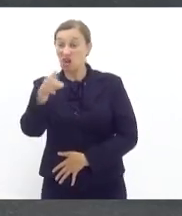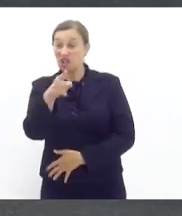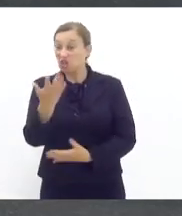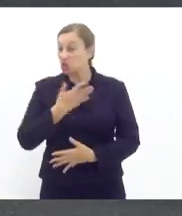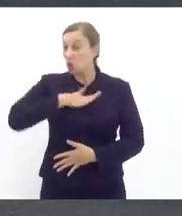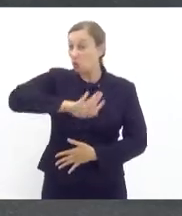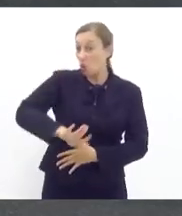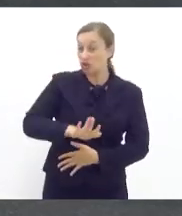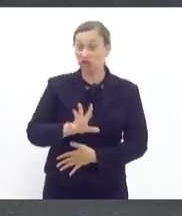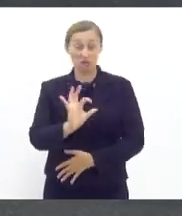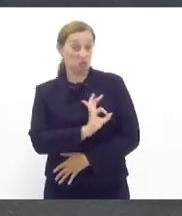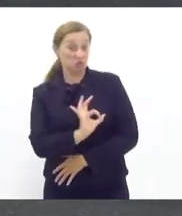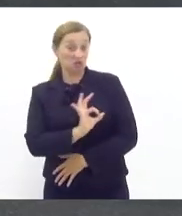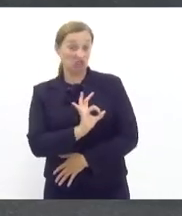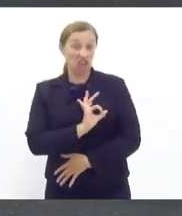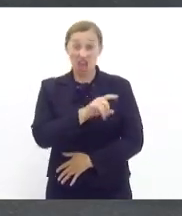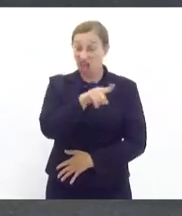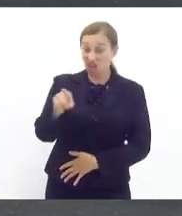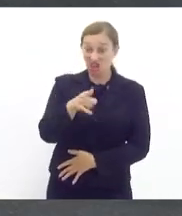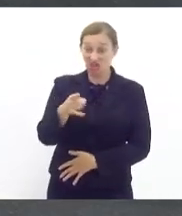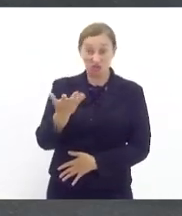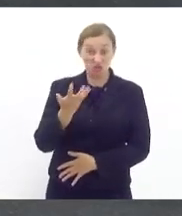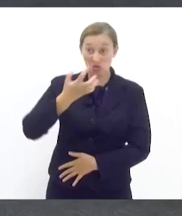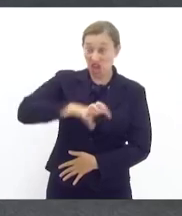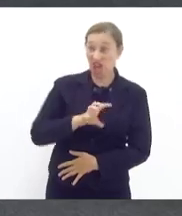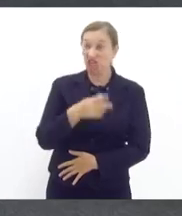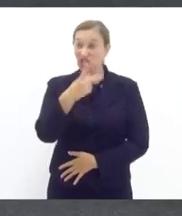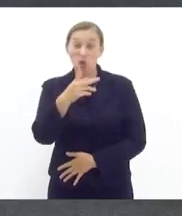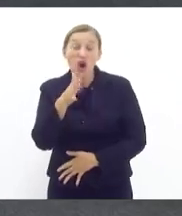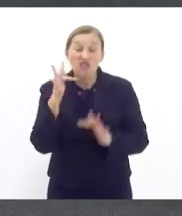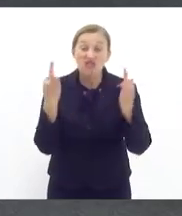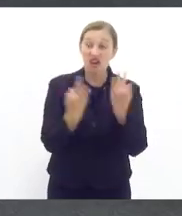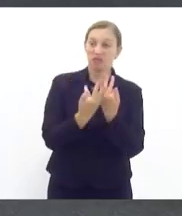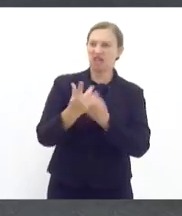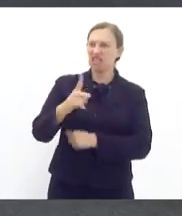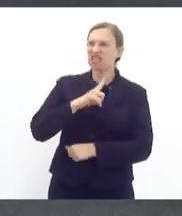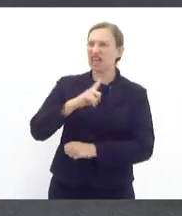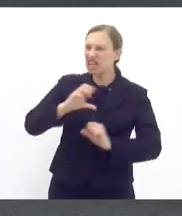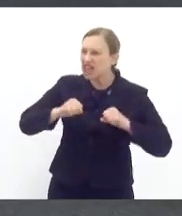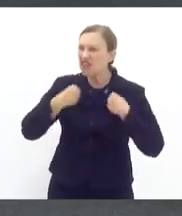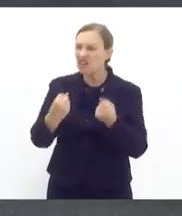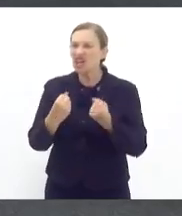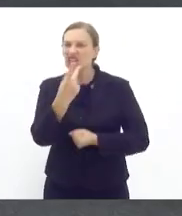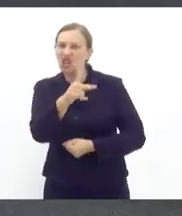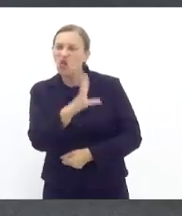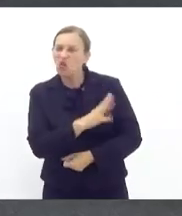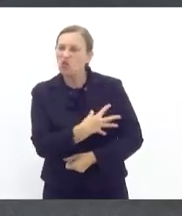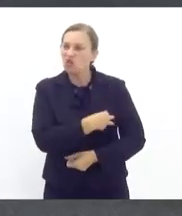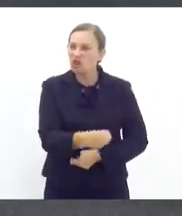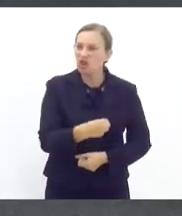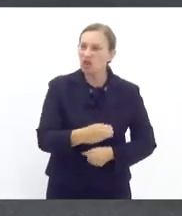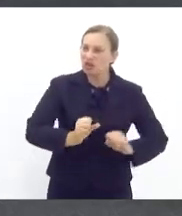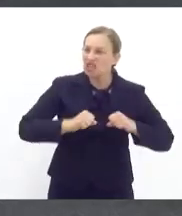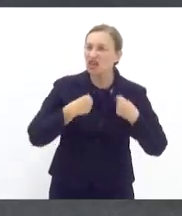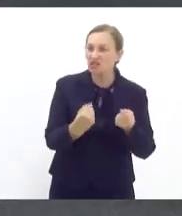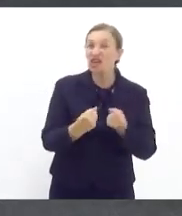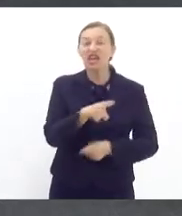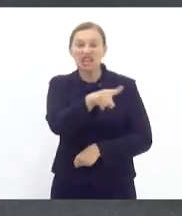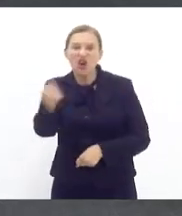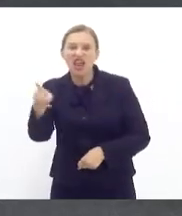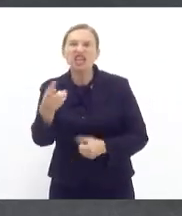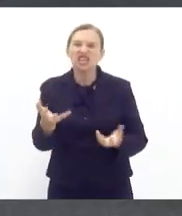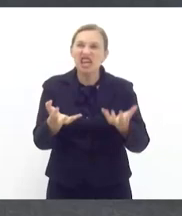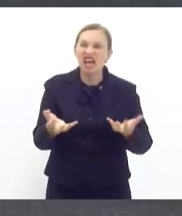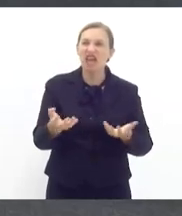gostam de policiais são eles que não querem que a sua família tenha defesa que o seu filho seja defendido são eles que